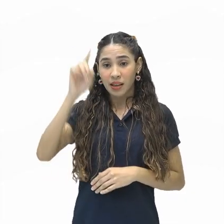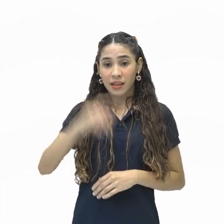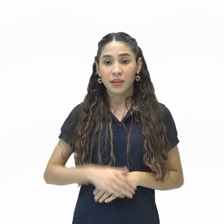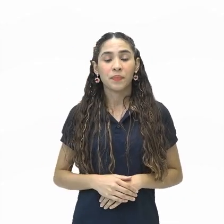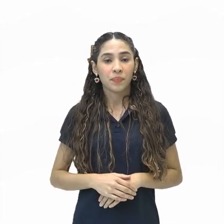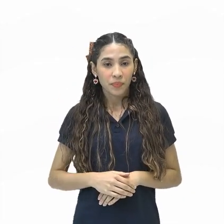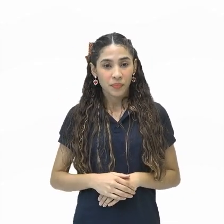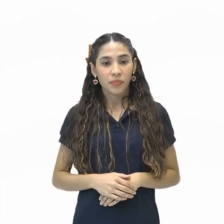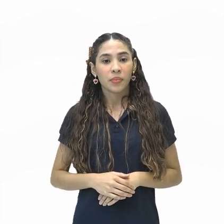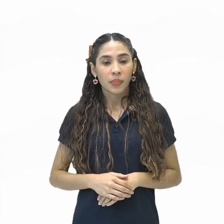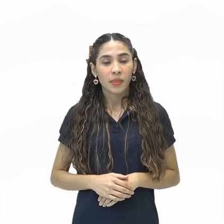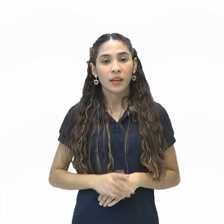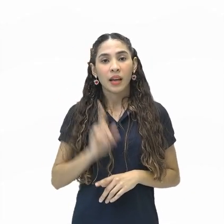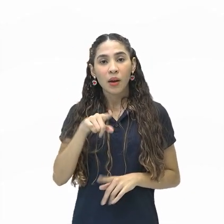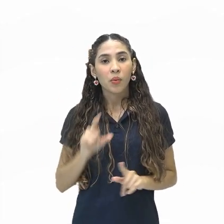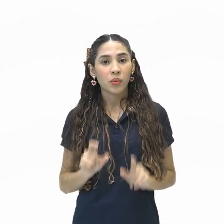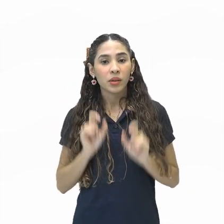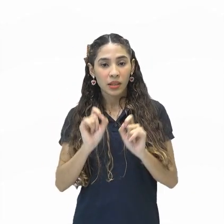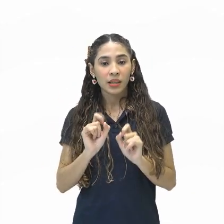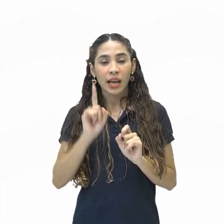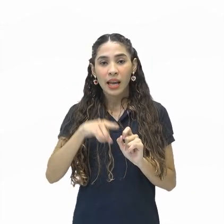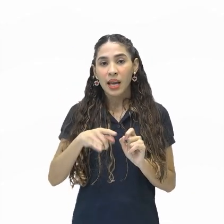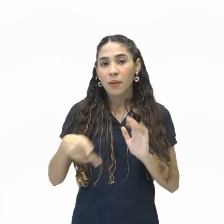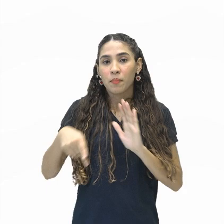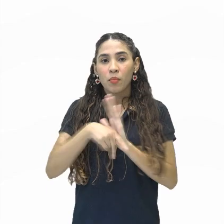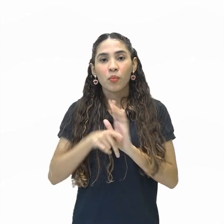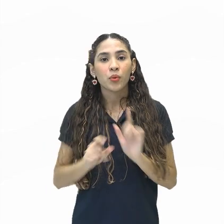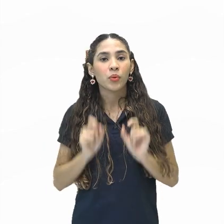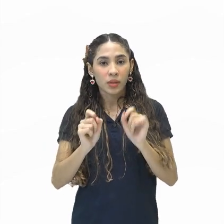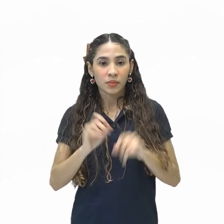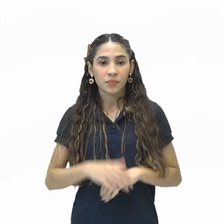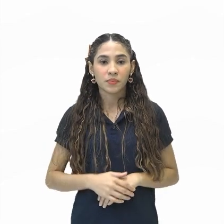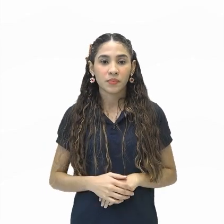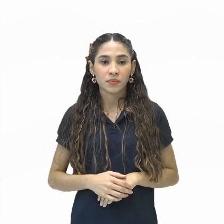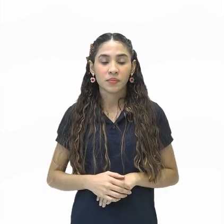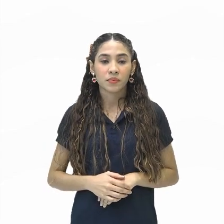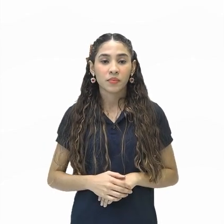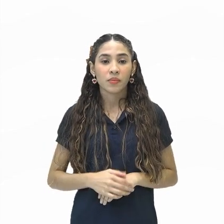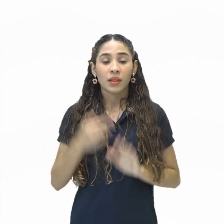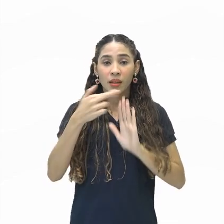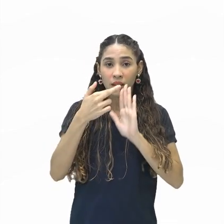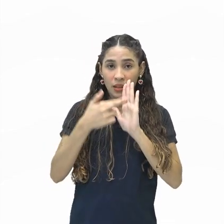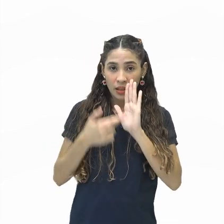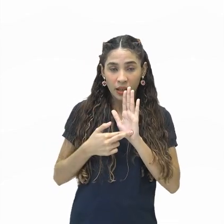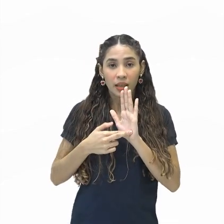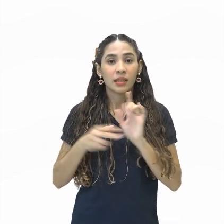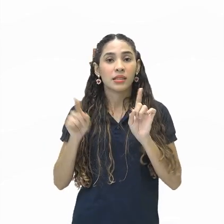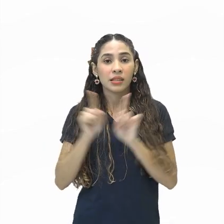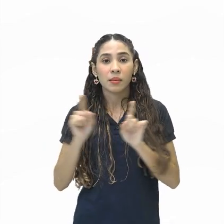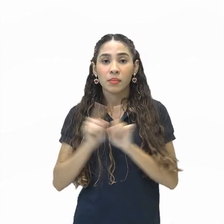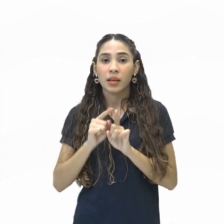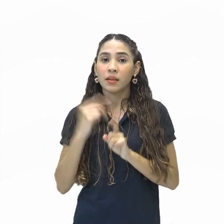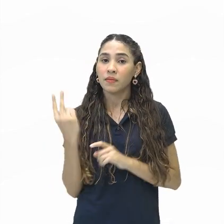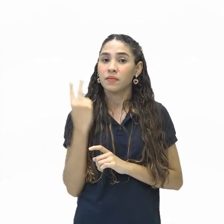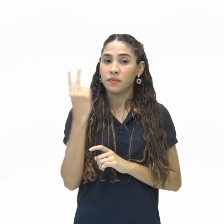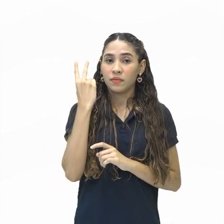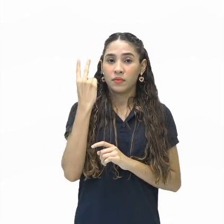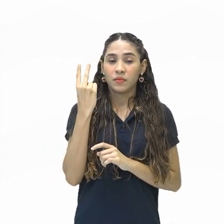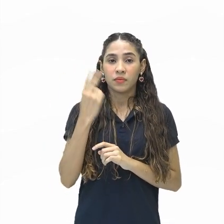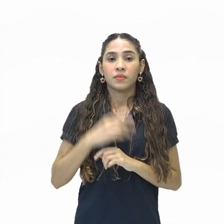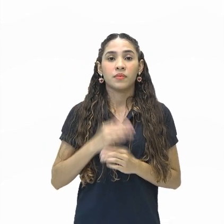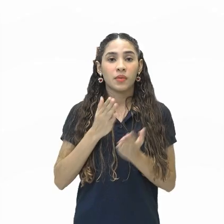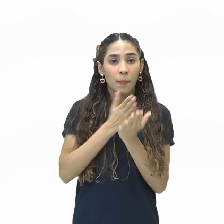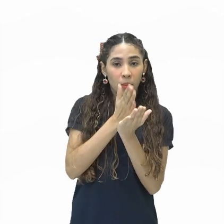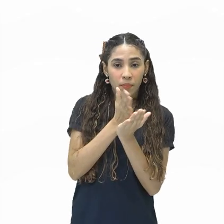central, tá? É que são retirados o quê? Princípios e diretrizes,